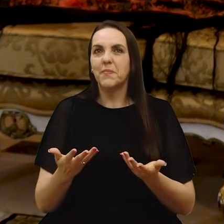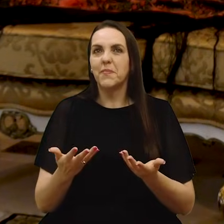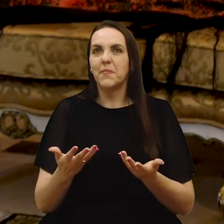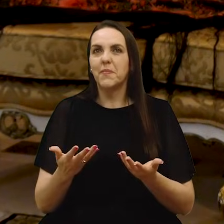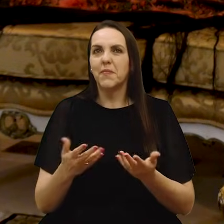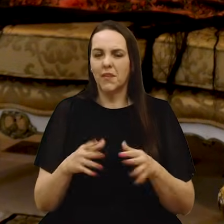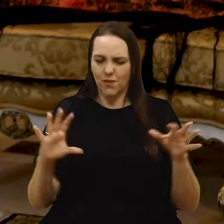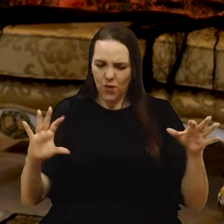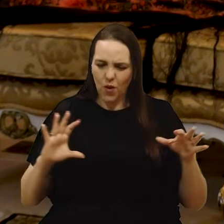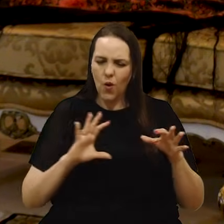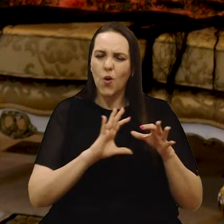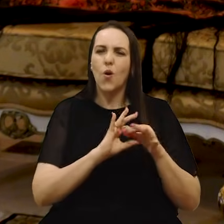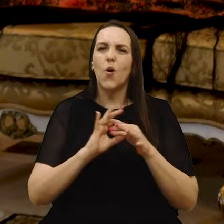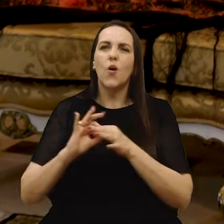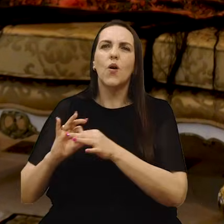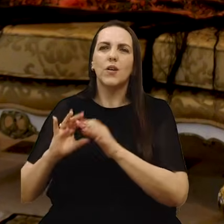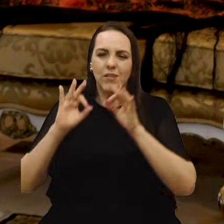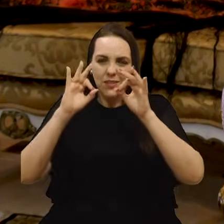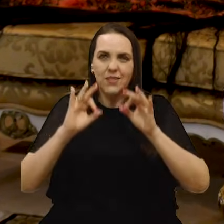tudo,